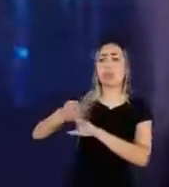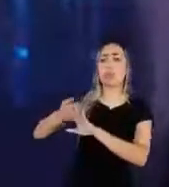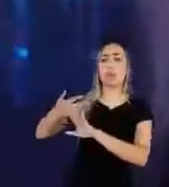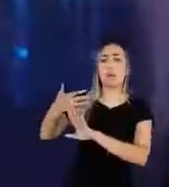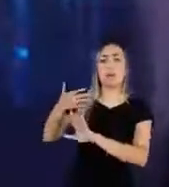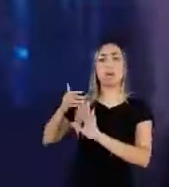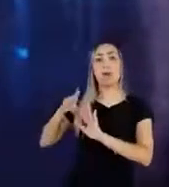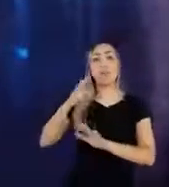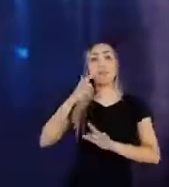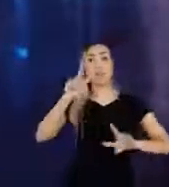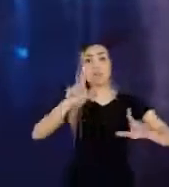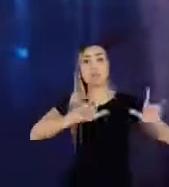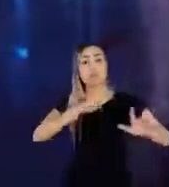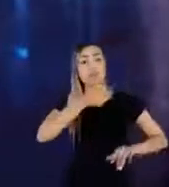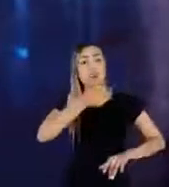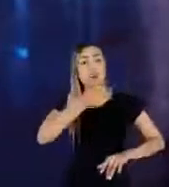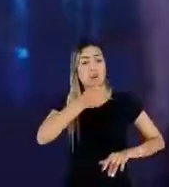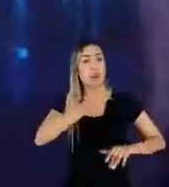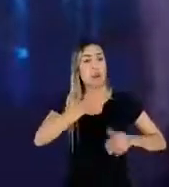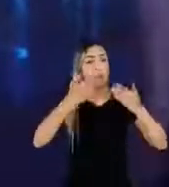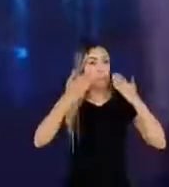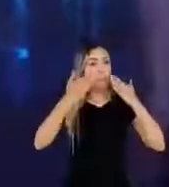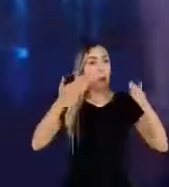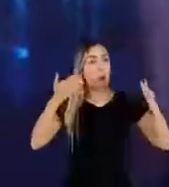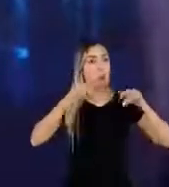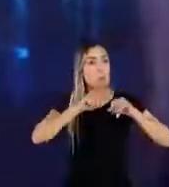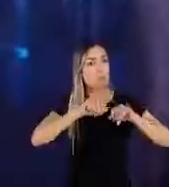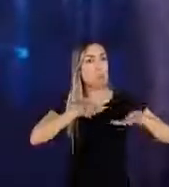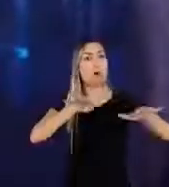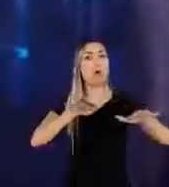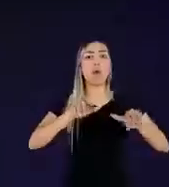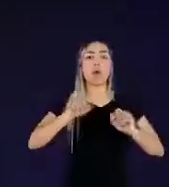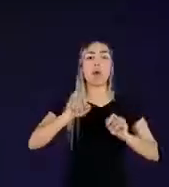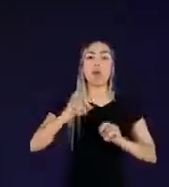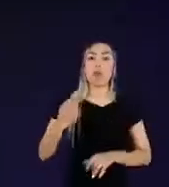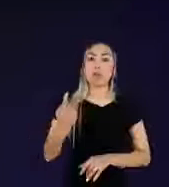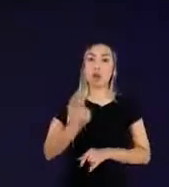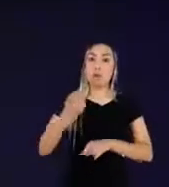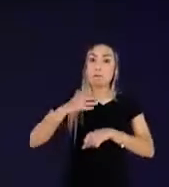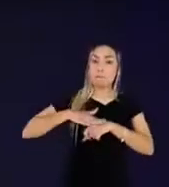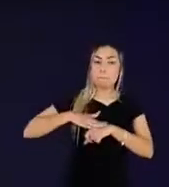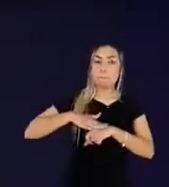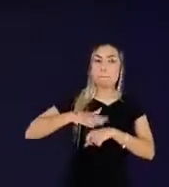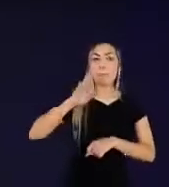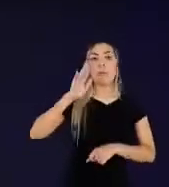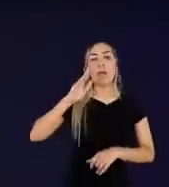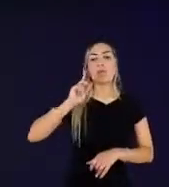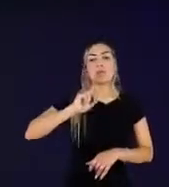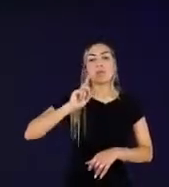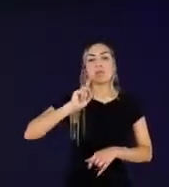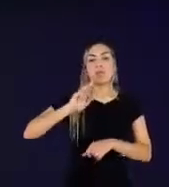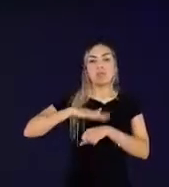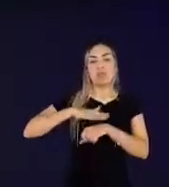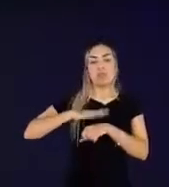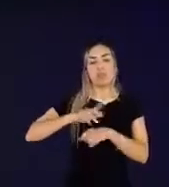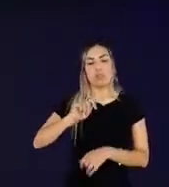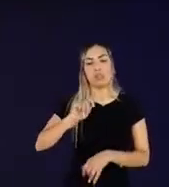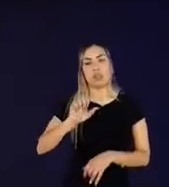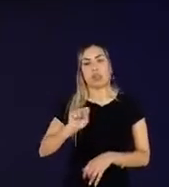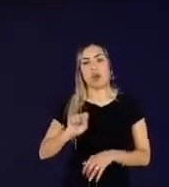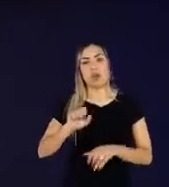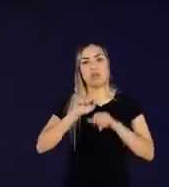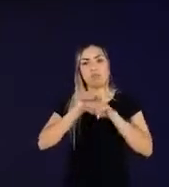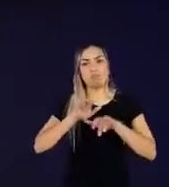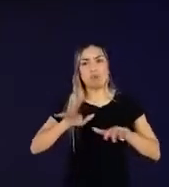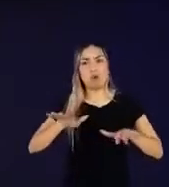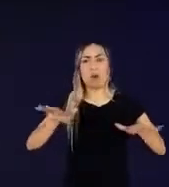primeira manchete que nós fomos um dos maiores importadores de gás dos Estados Unidos, né, com um preço, inclusive, de crescimento.